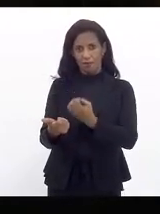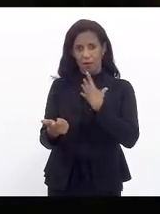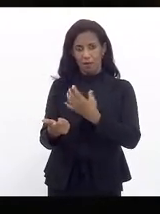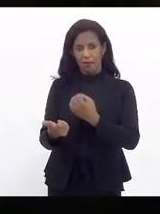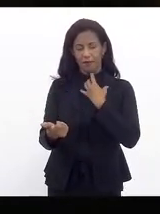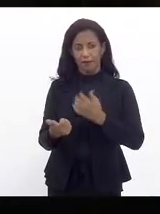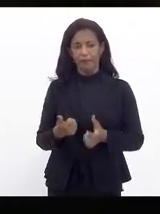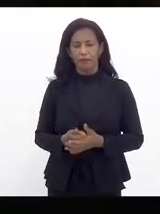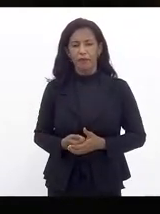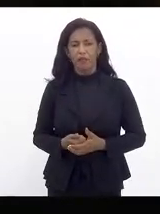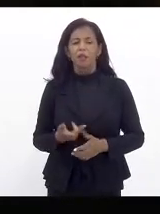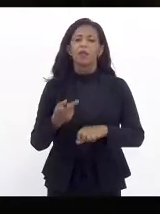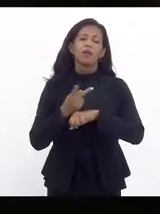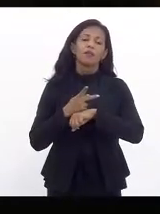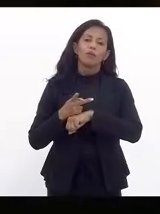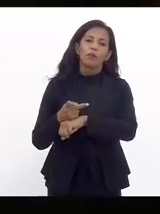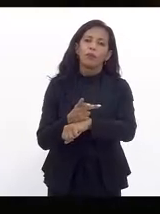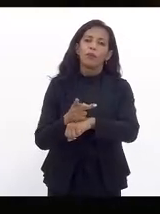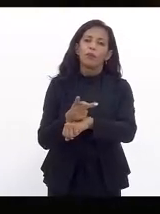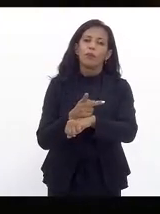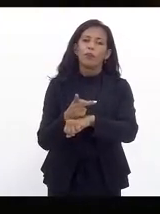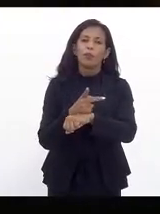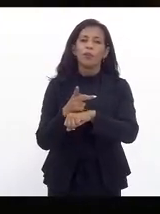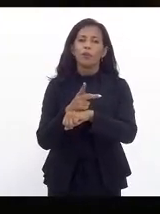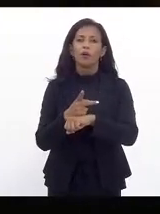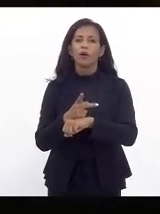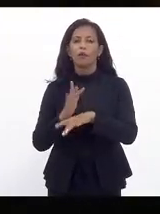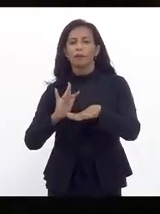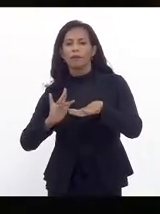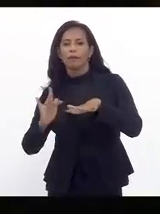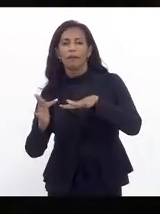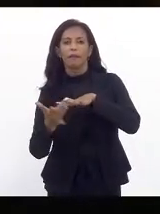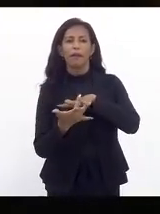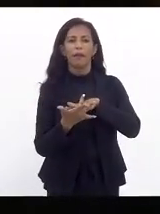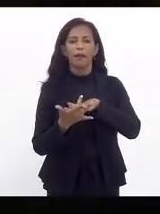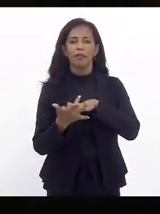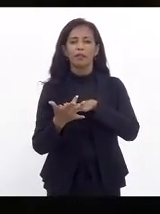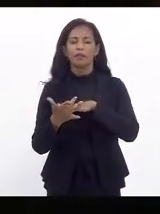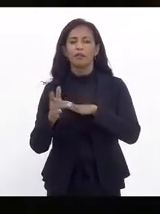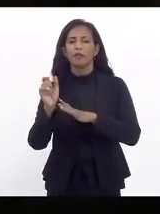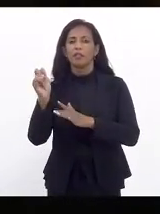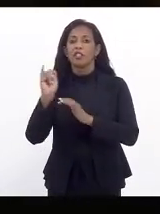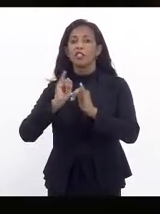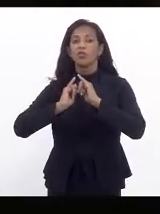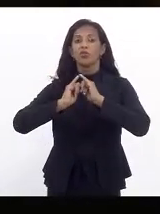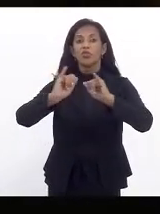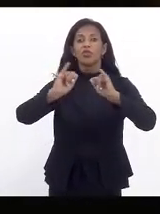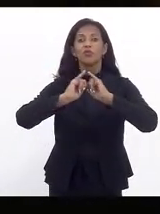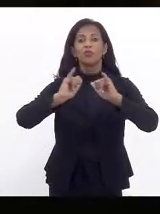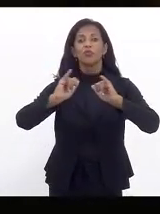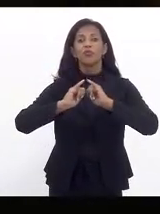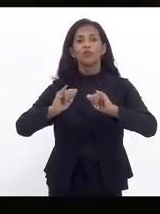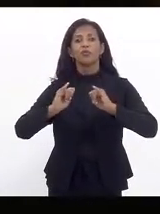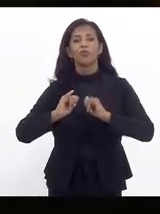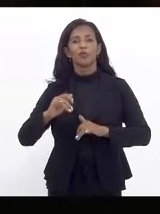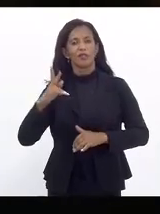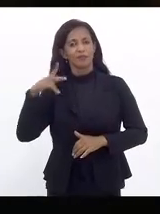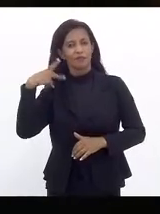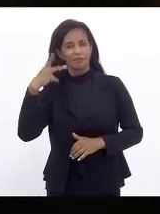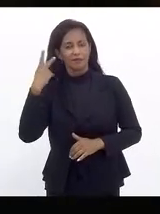Bell, buscando páginas grandes, né, que façam divulgações dos seus parlamentares,